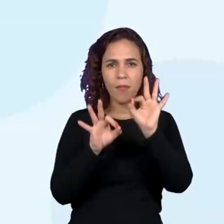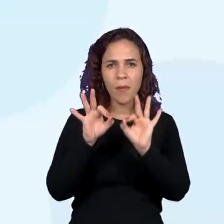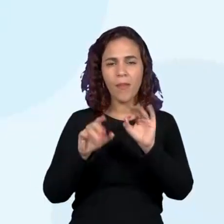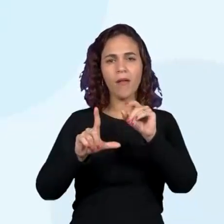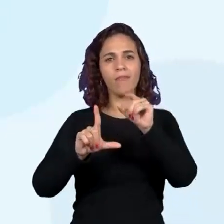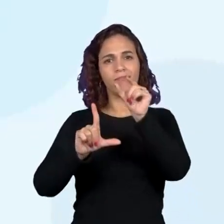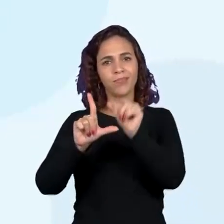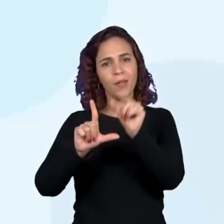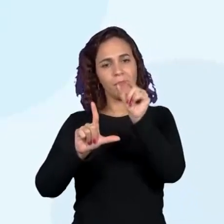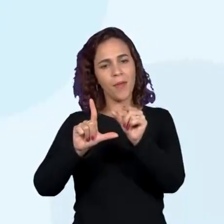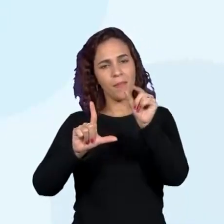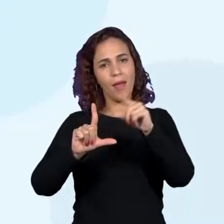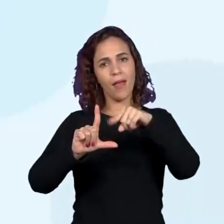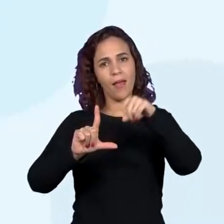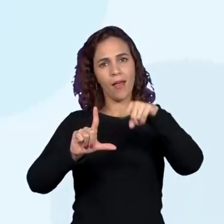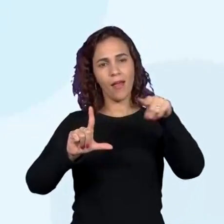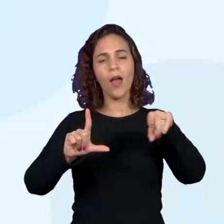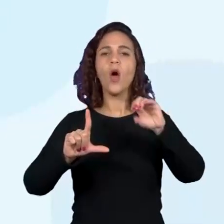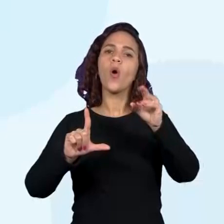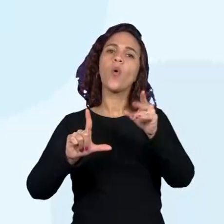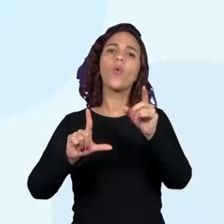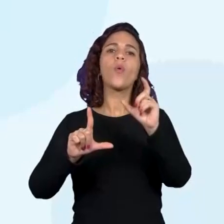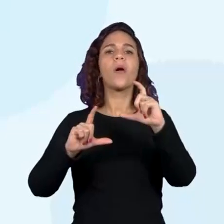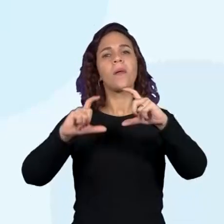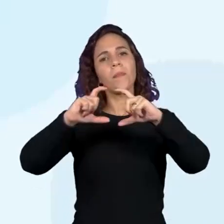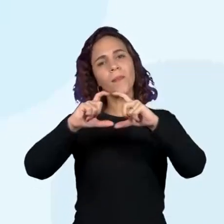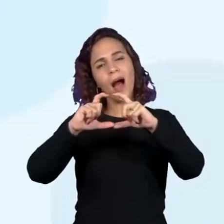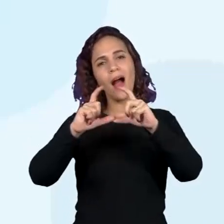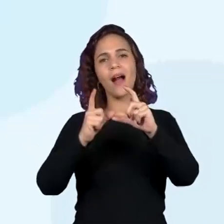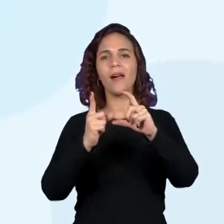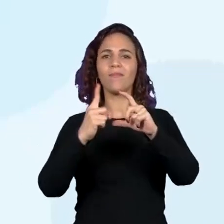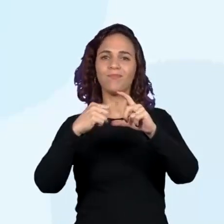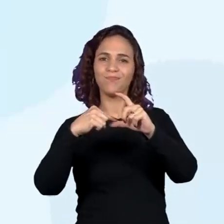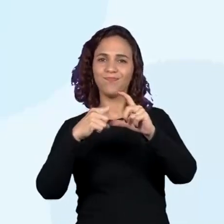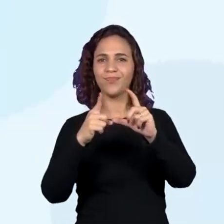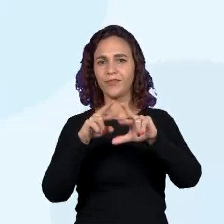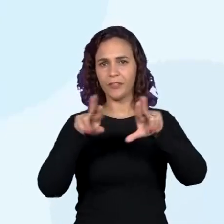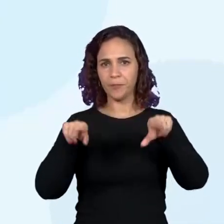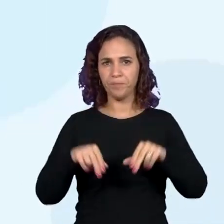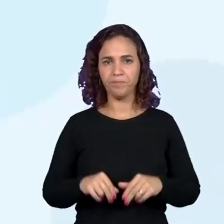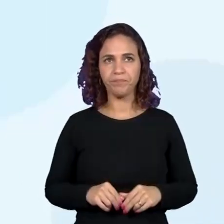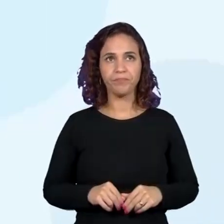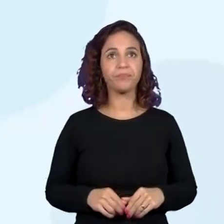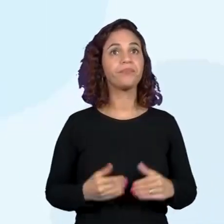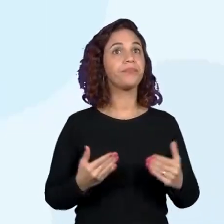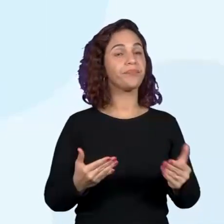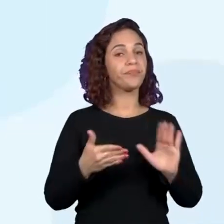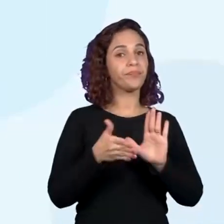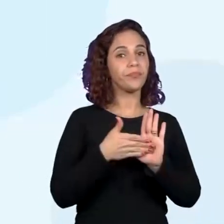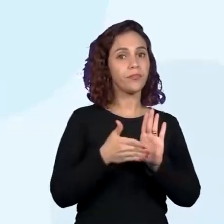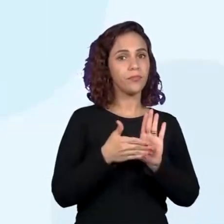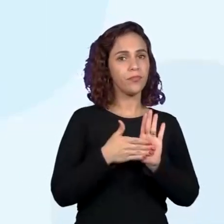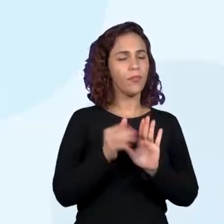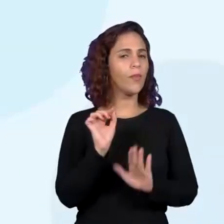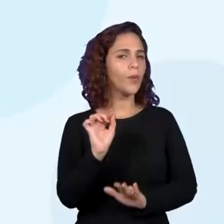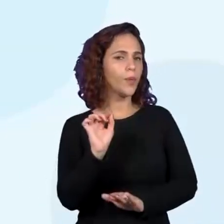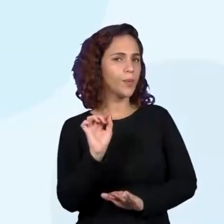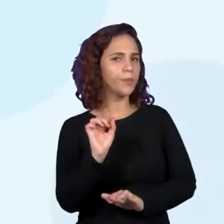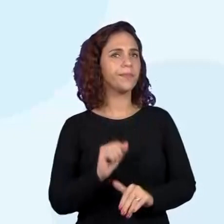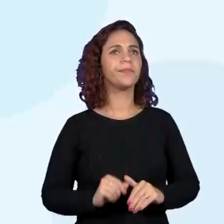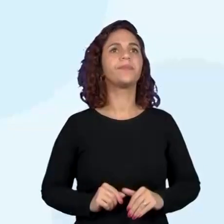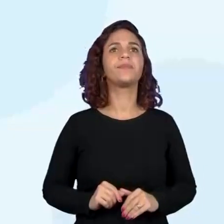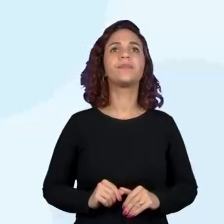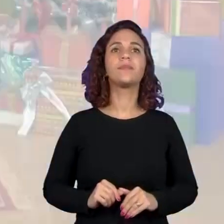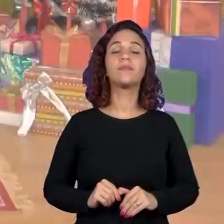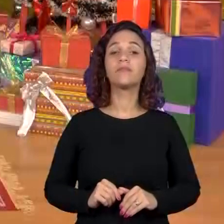em colunas de linhas ou pictóricos. Muito bem. Então, professora Juliana, a proposta era essa, certo?